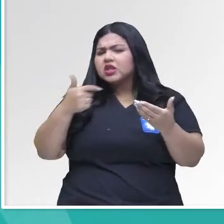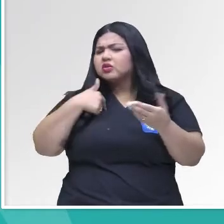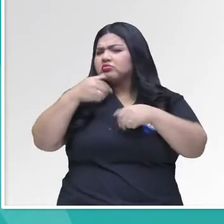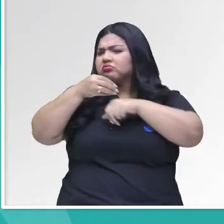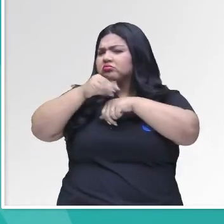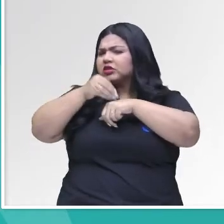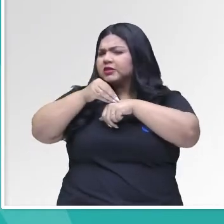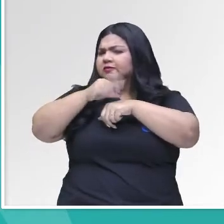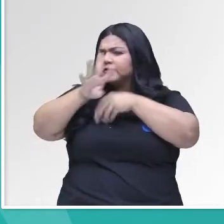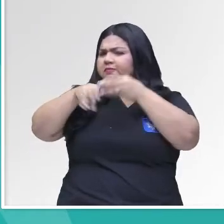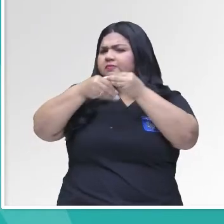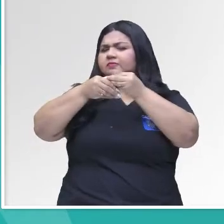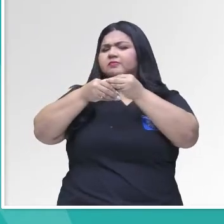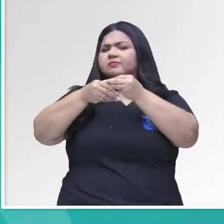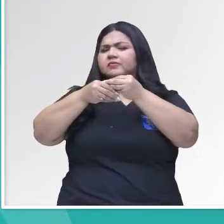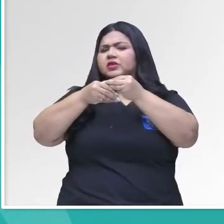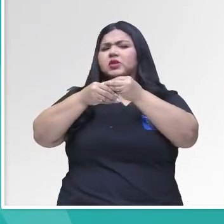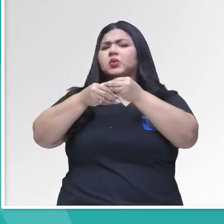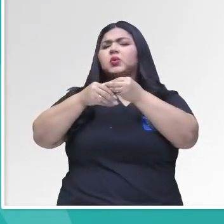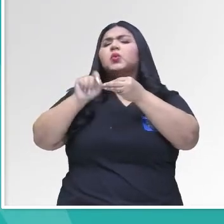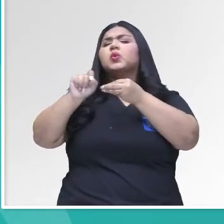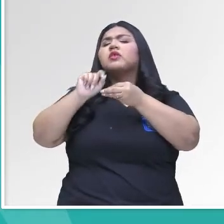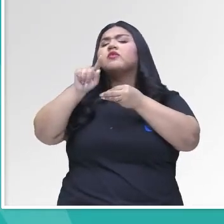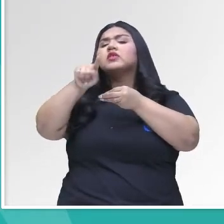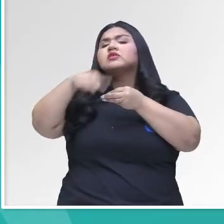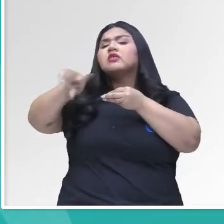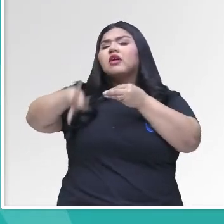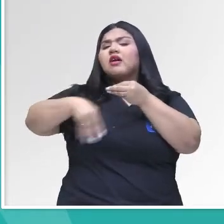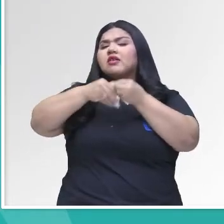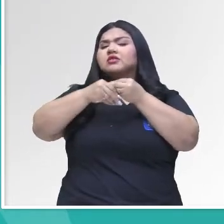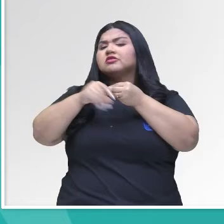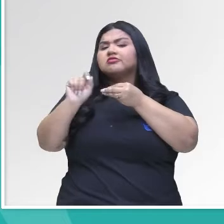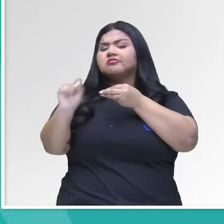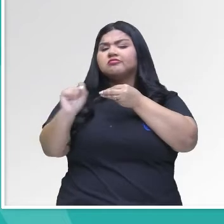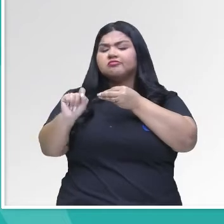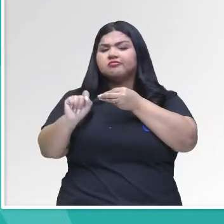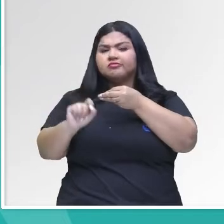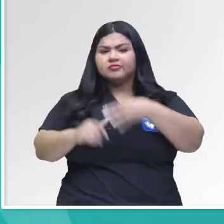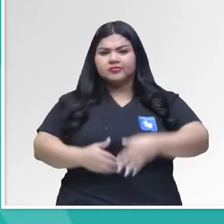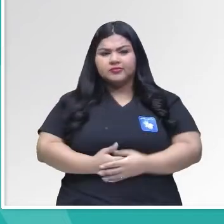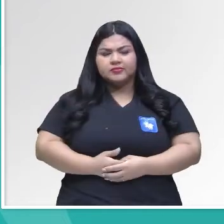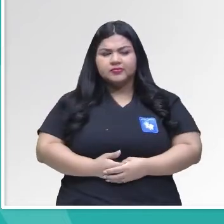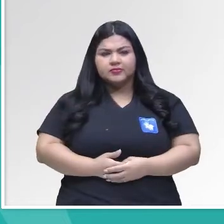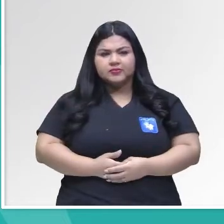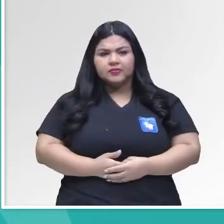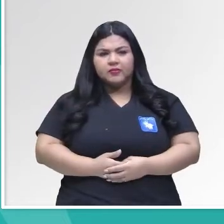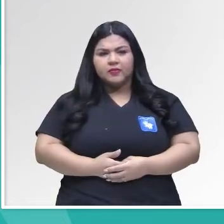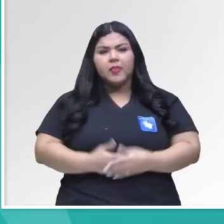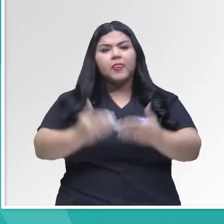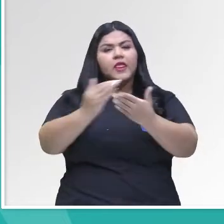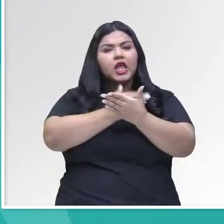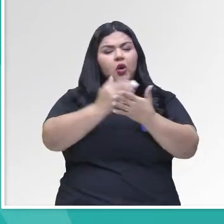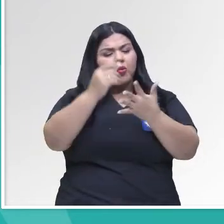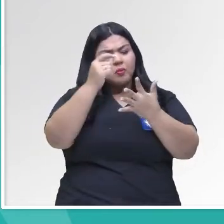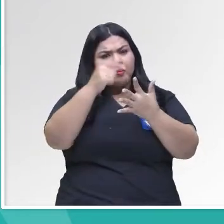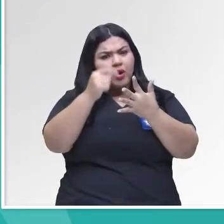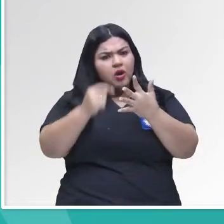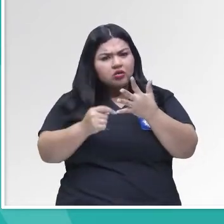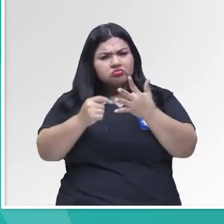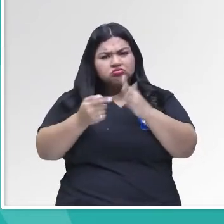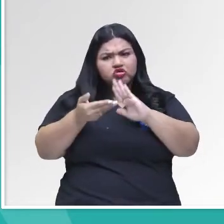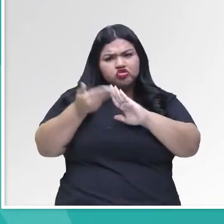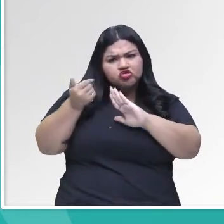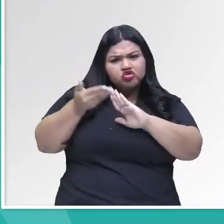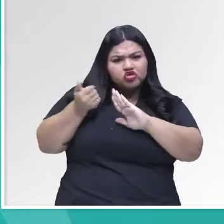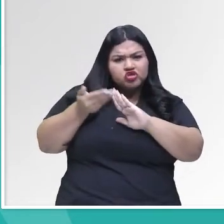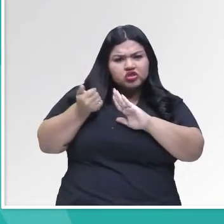você acrescente. O que você acrescentaria aí? Percebeu? Em alguns pontos, nós eliminaríamos os